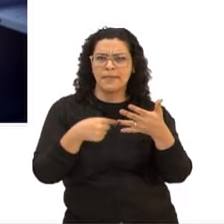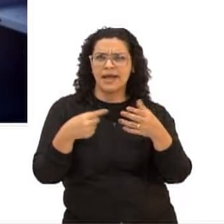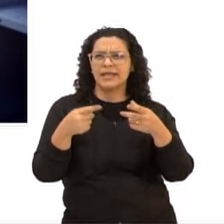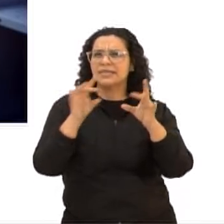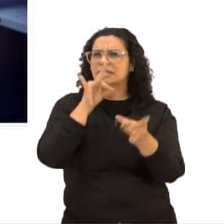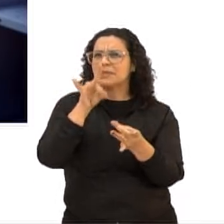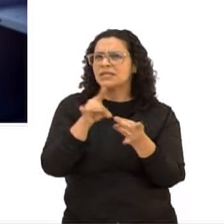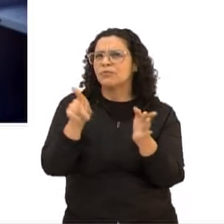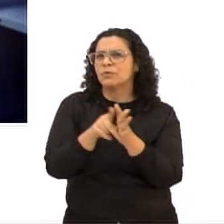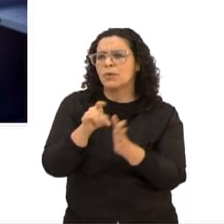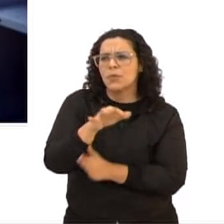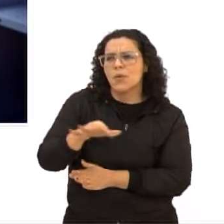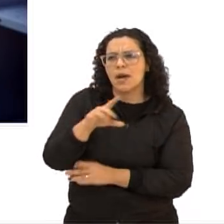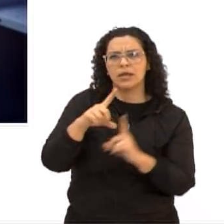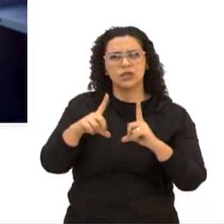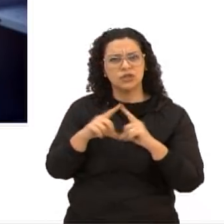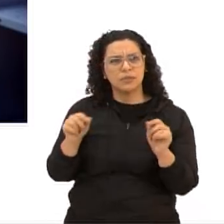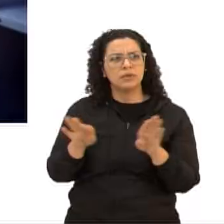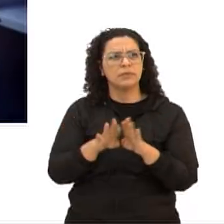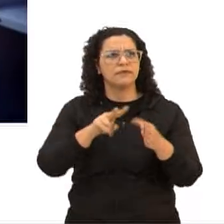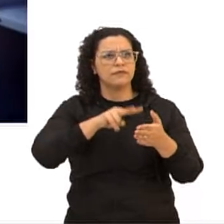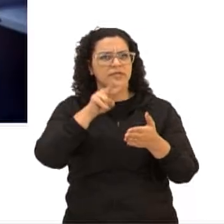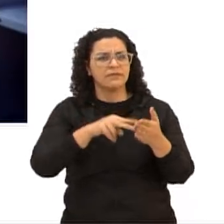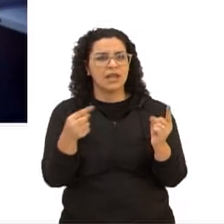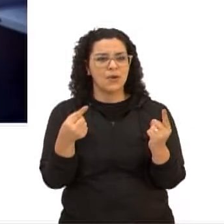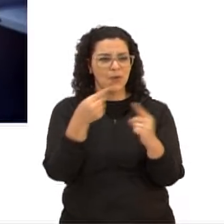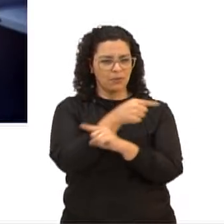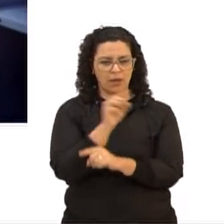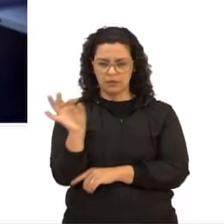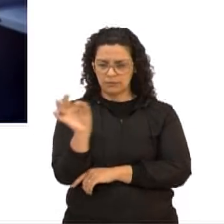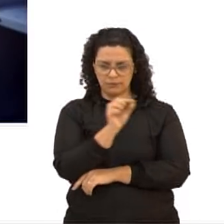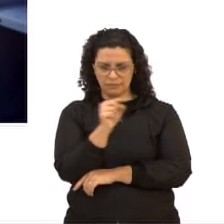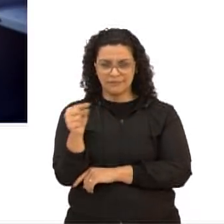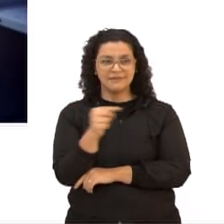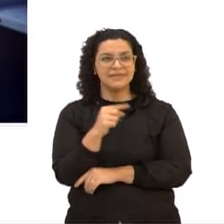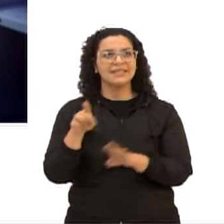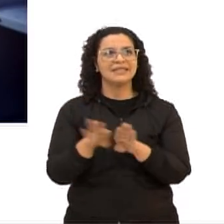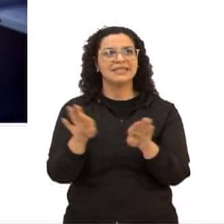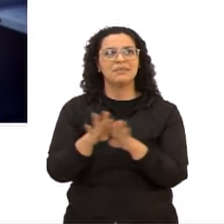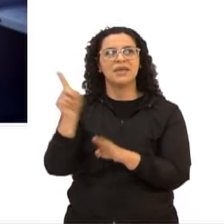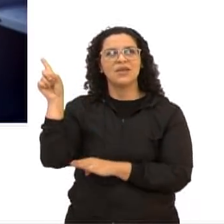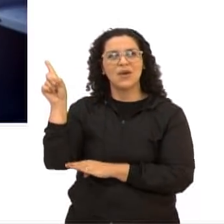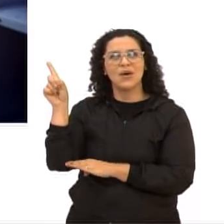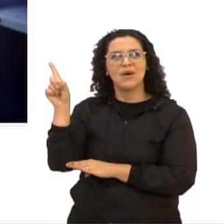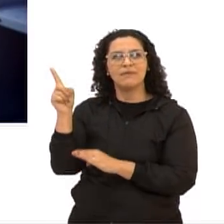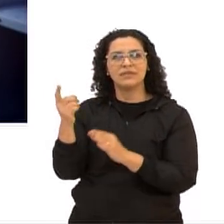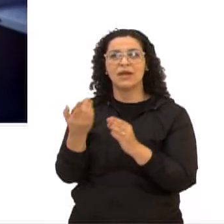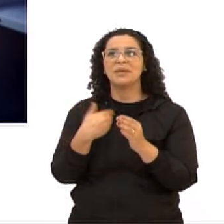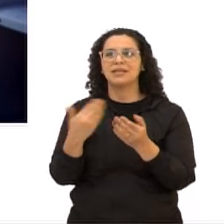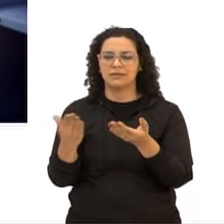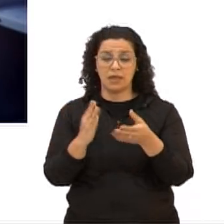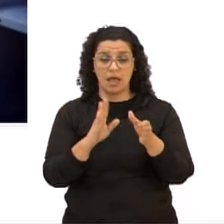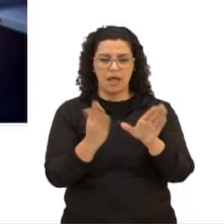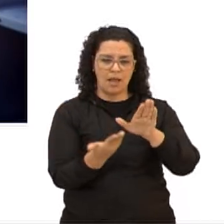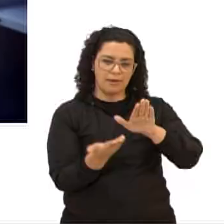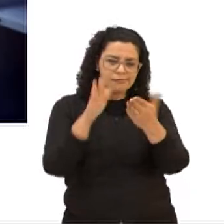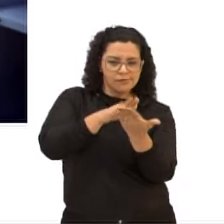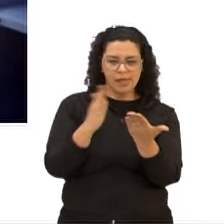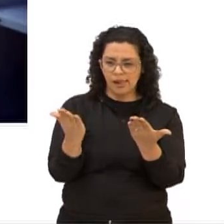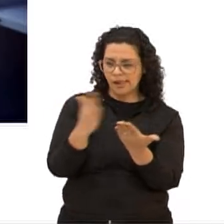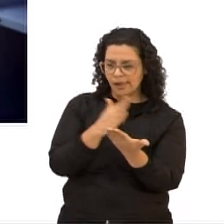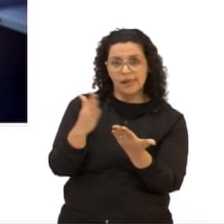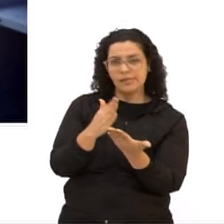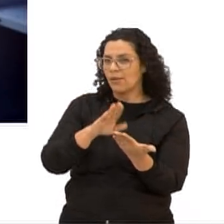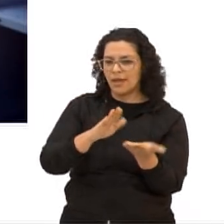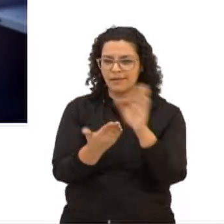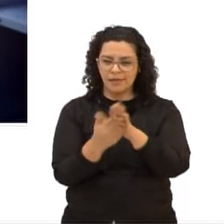muito específicas, por exemplo, você lê o contrário, né? A capa da frente é essa, aqui acaba a história, ela é